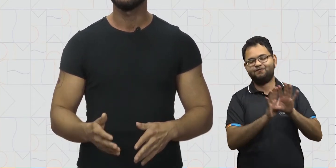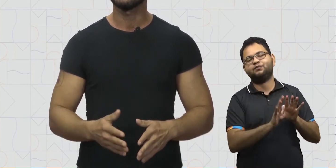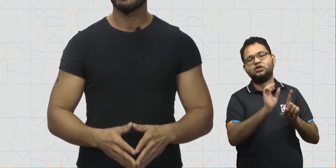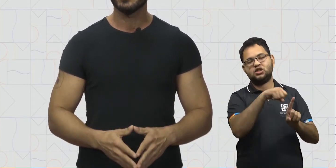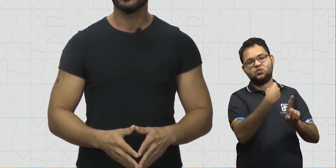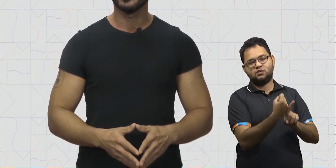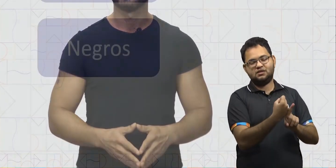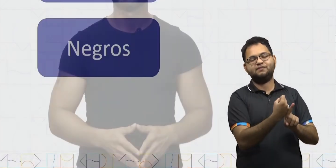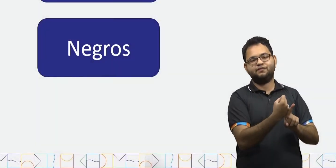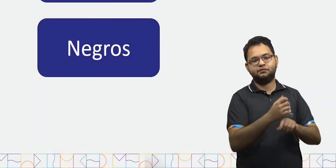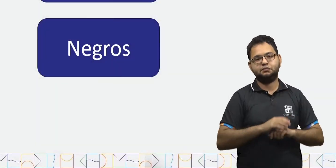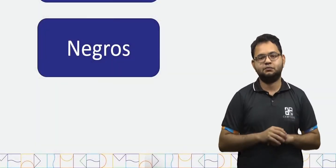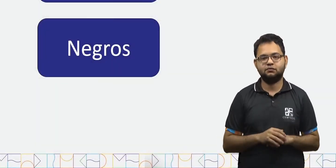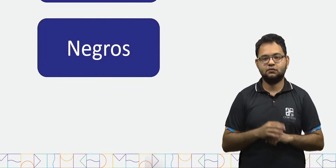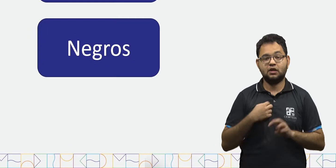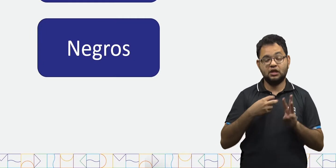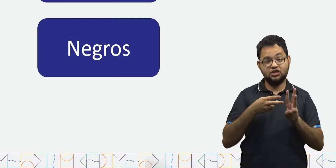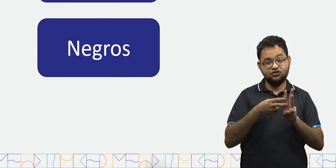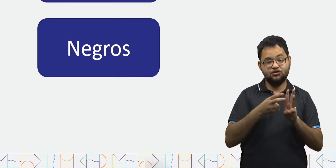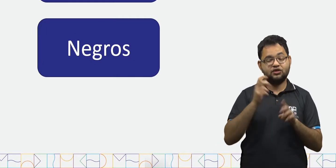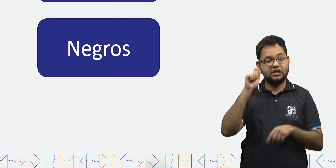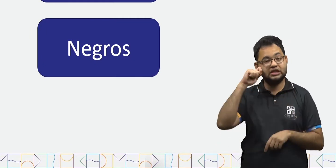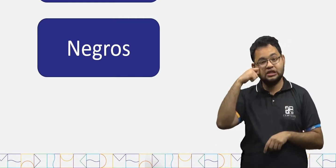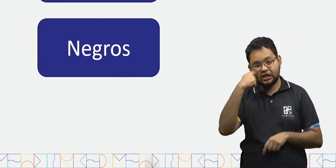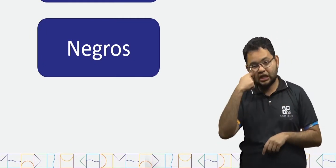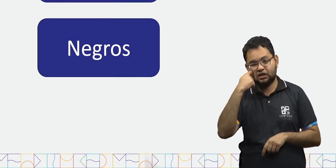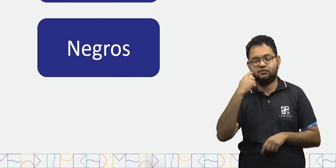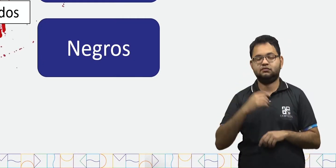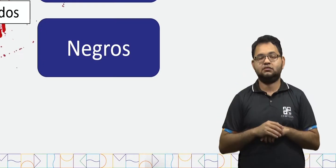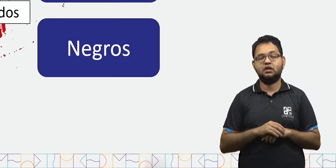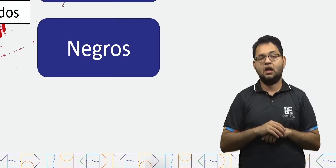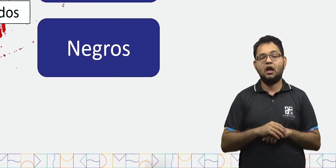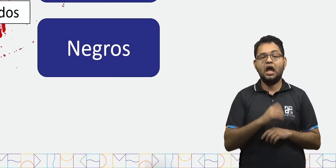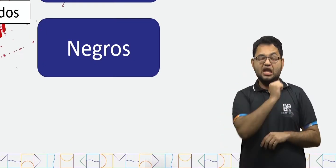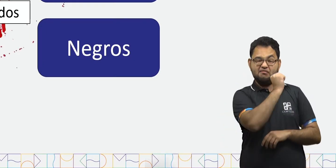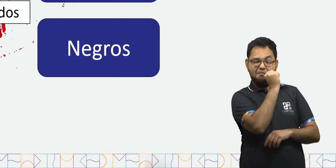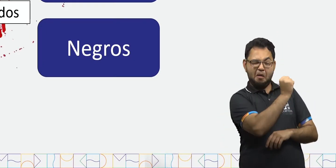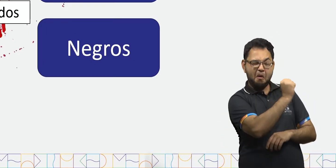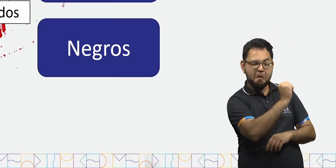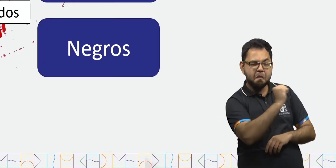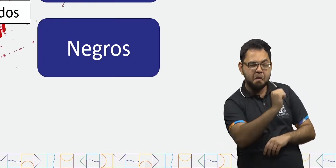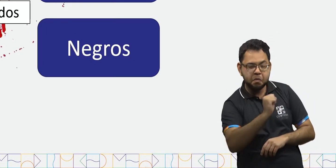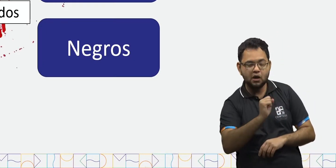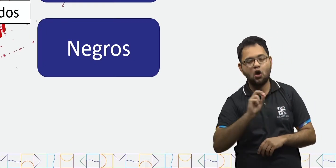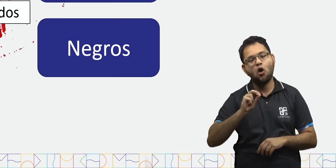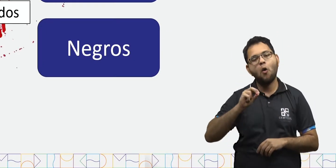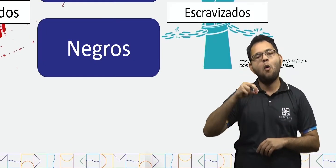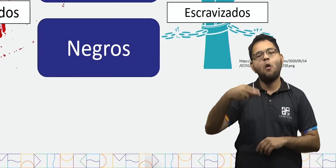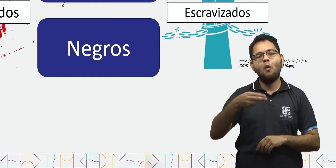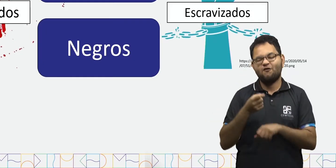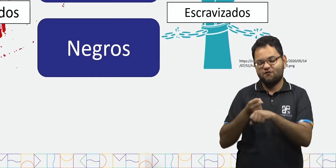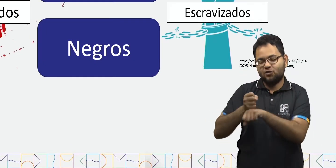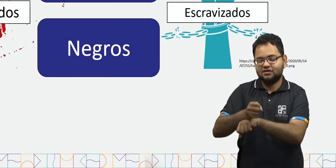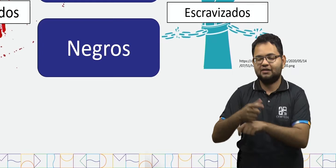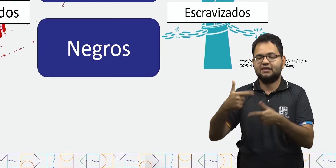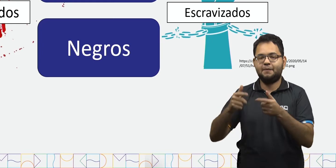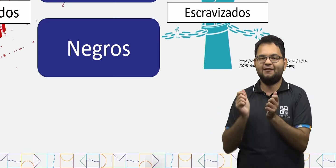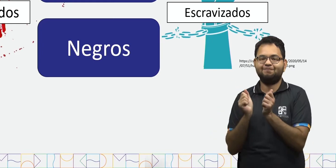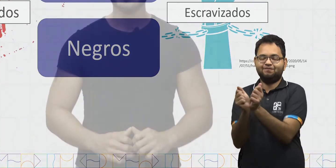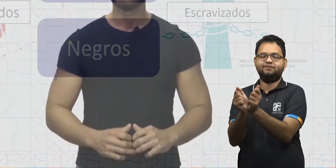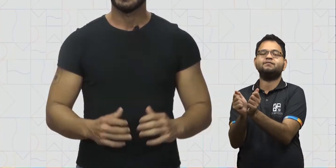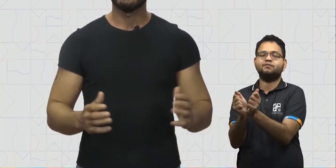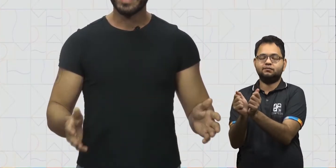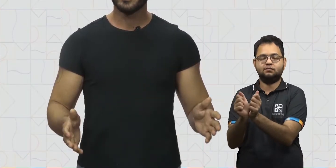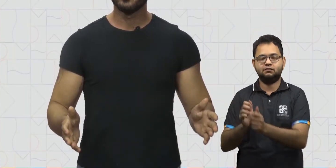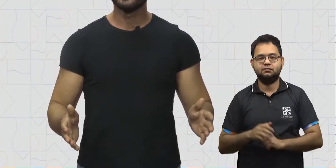e negros na Amazônia. Indígenas e negros ou eram brutalmente assassinados ou forçadamente